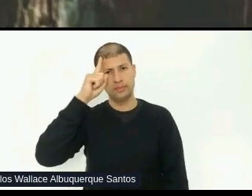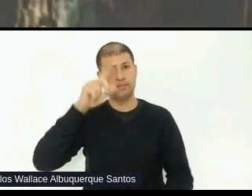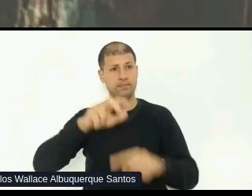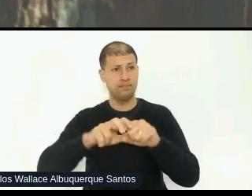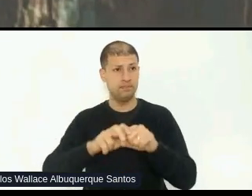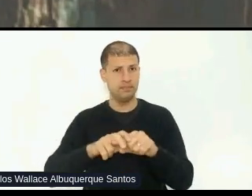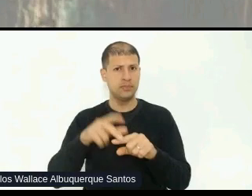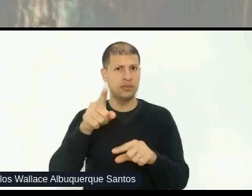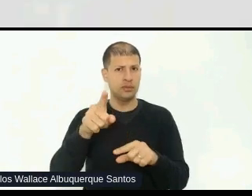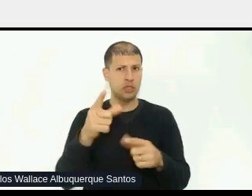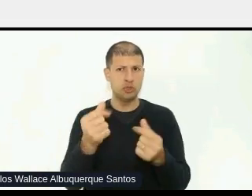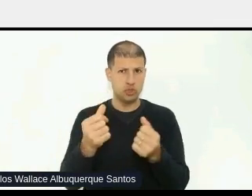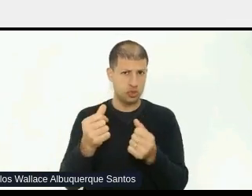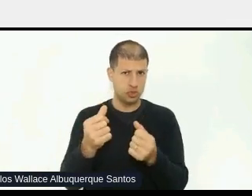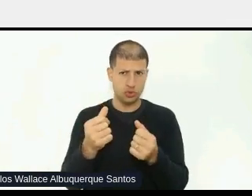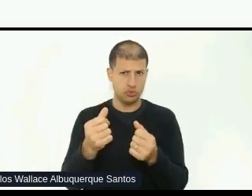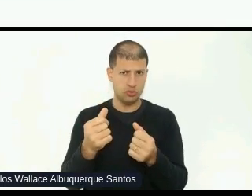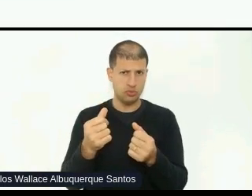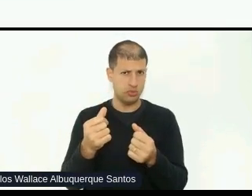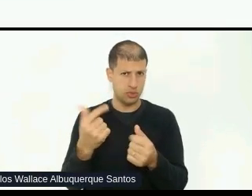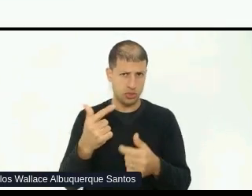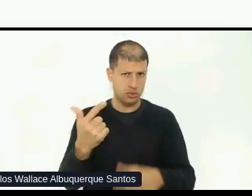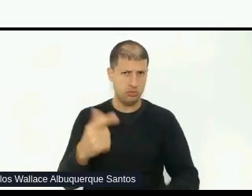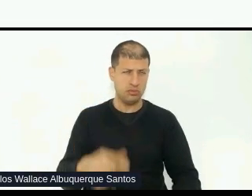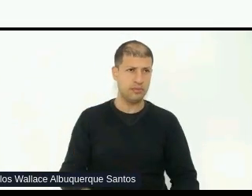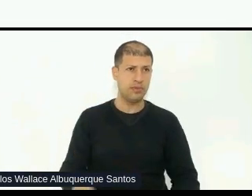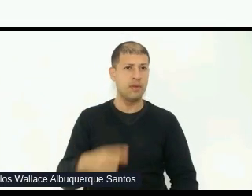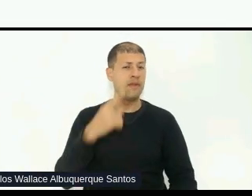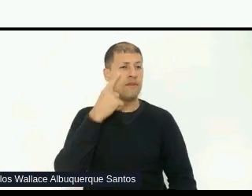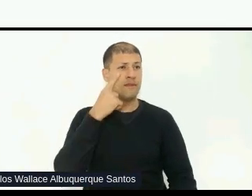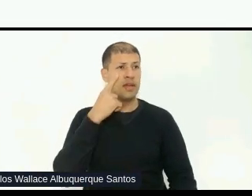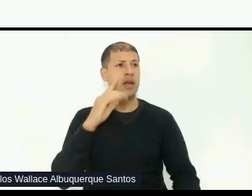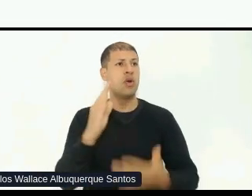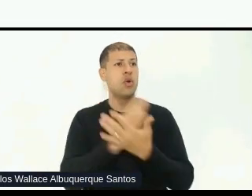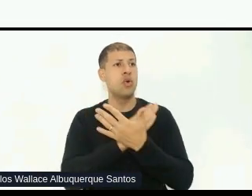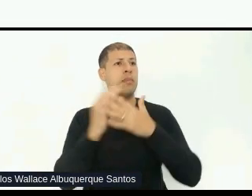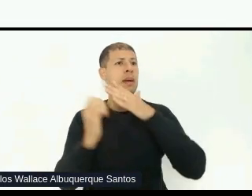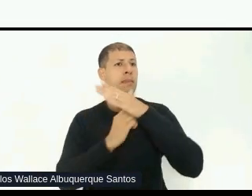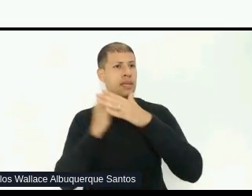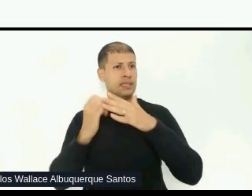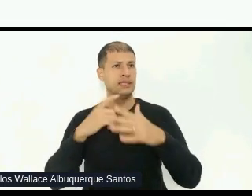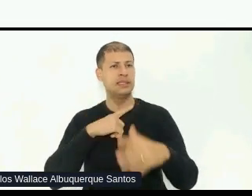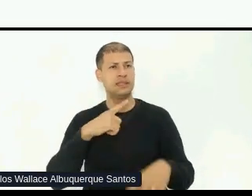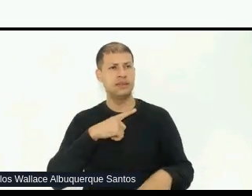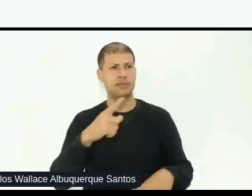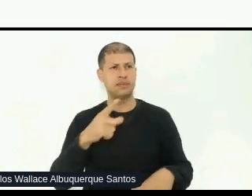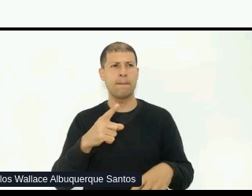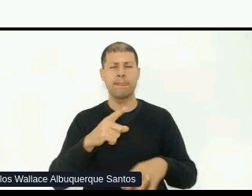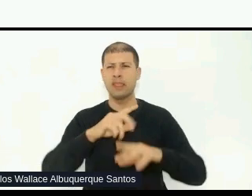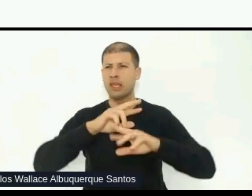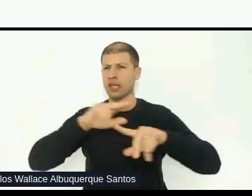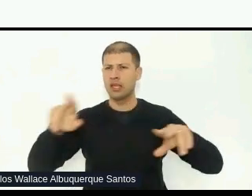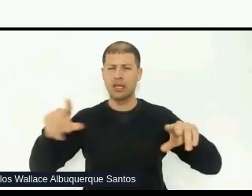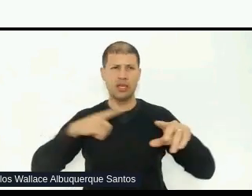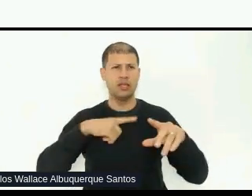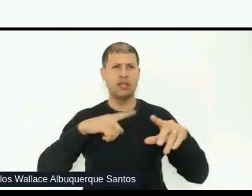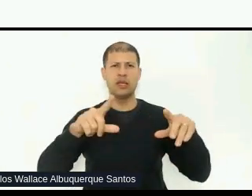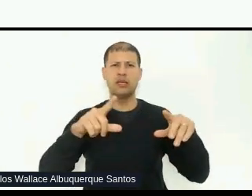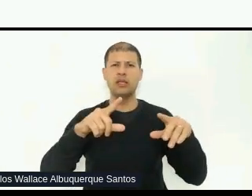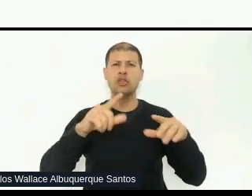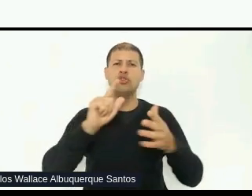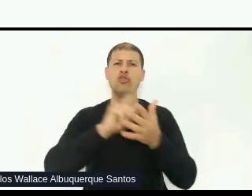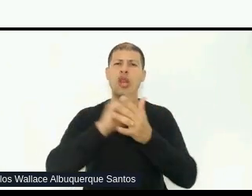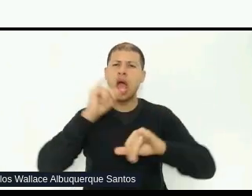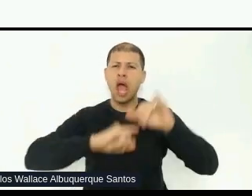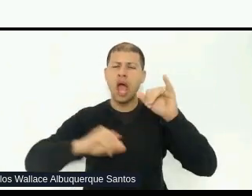não dá dinheiro? Bom, vamos entender, né? Olhando para algumas empresas hoje, tem diversas, eu coloquei aqui diversos prints de matérias, né? Um do